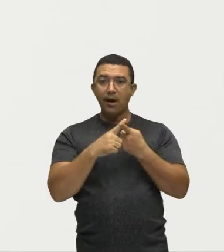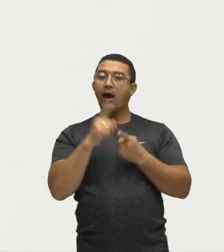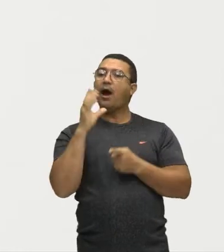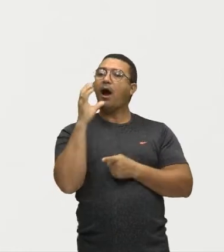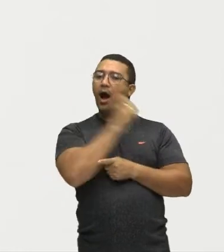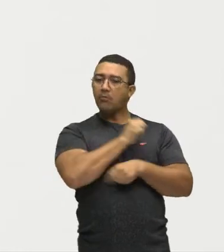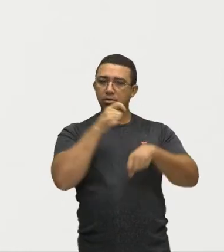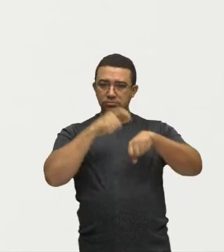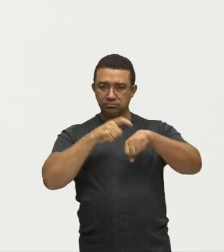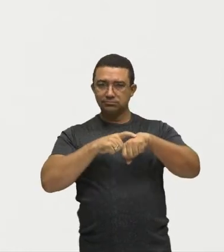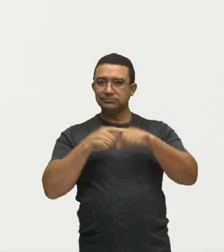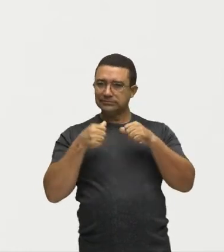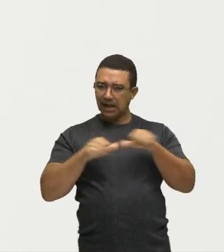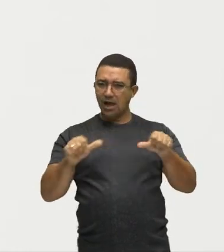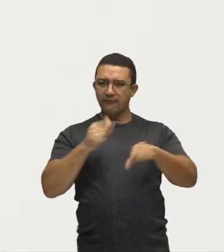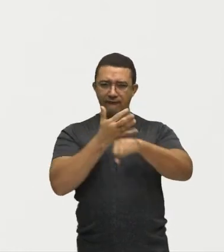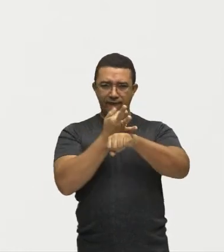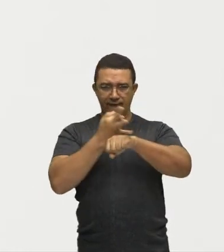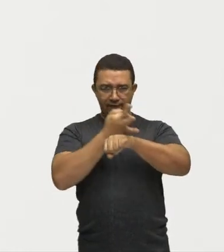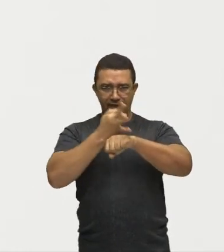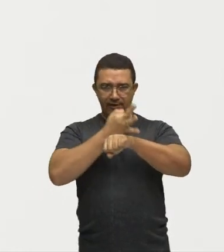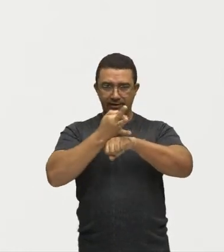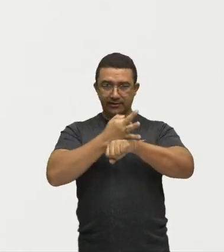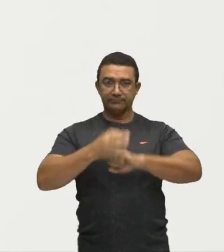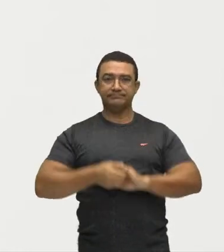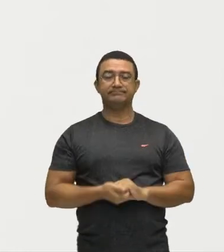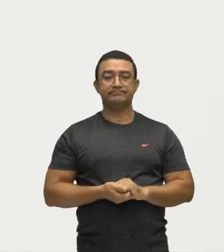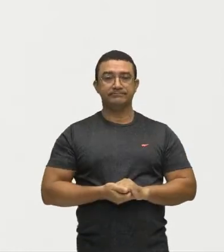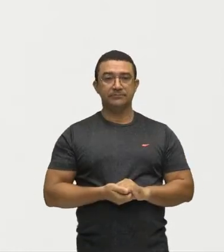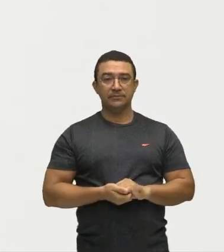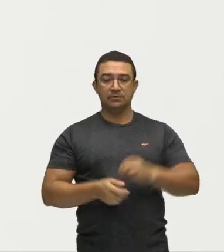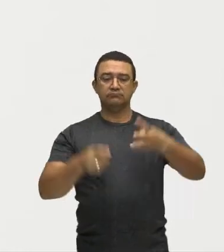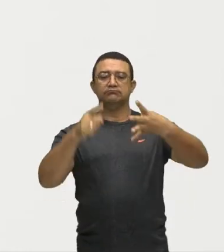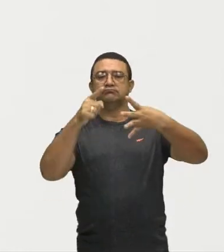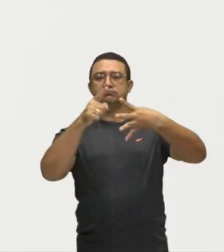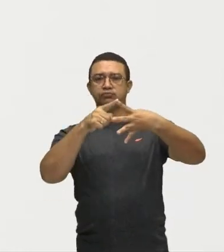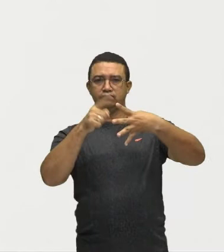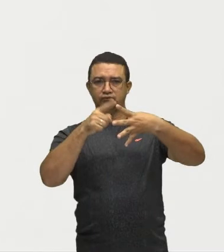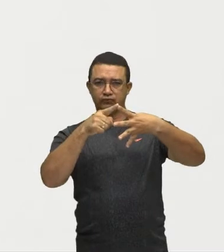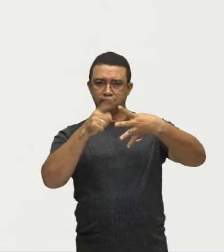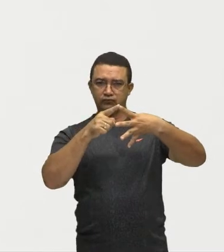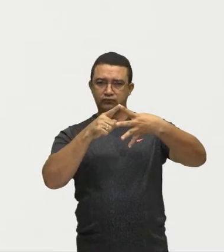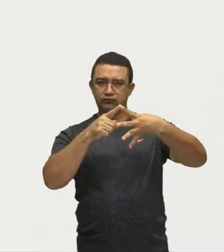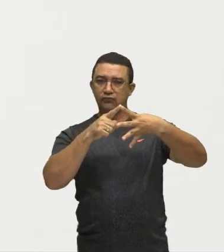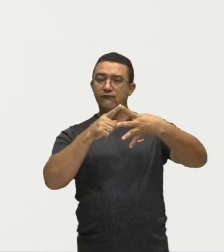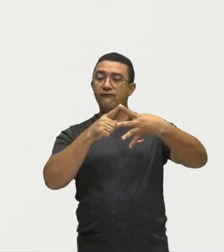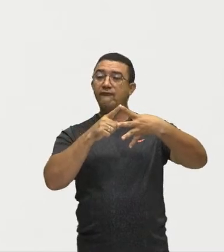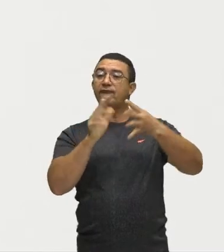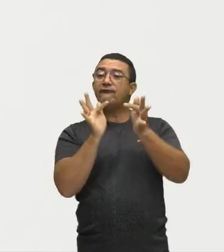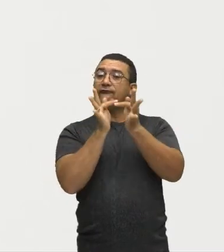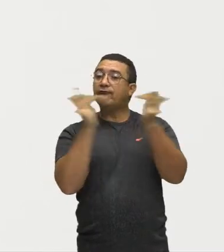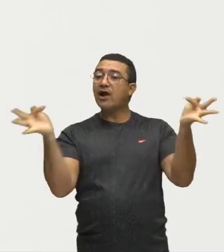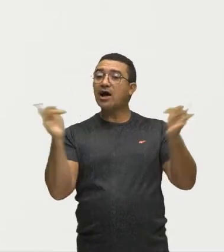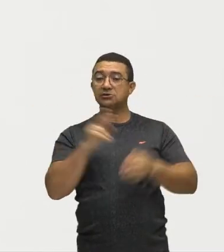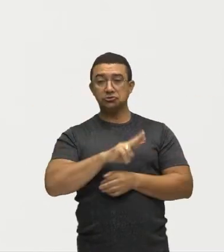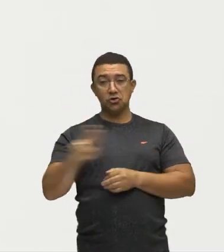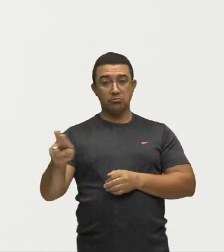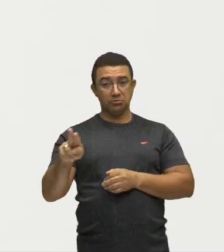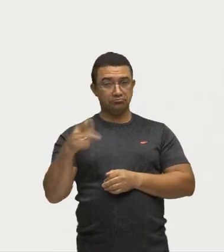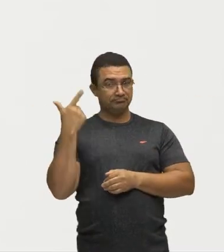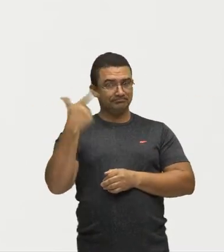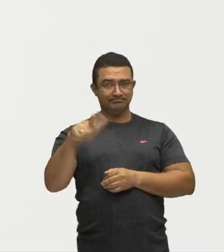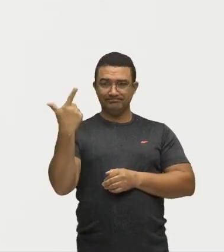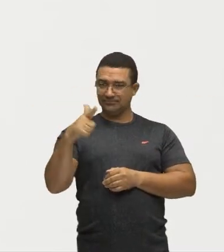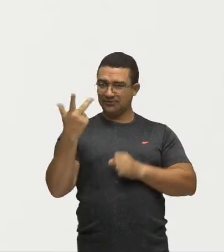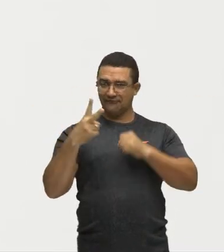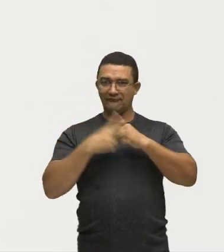só, temos primeiramente aqui uma frase nominal, né? Temos uma frase nominal, porque ele não tem verbo, então temos